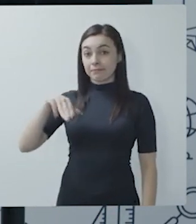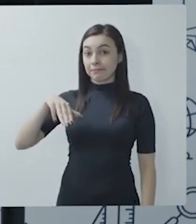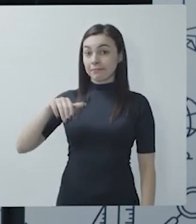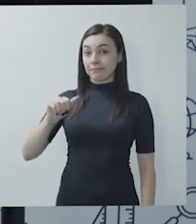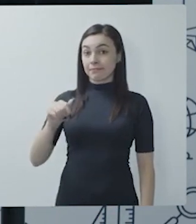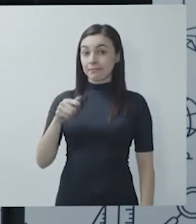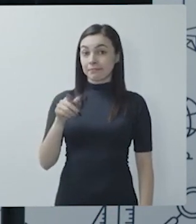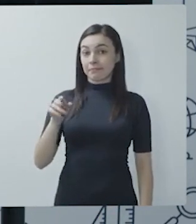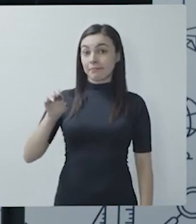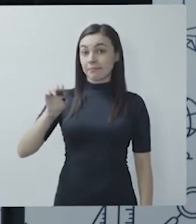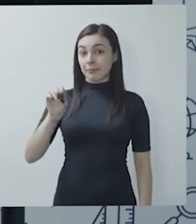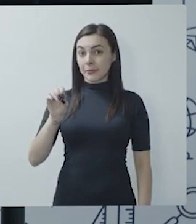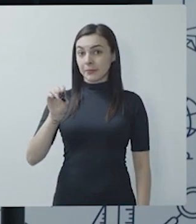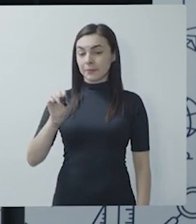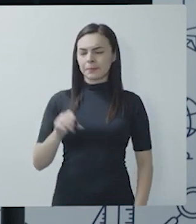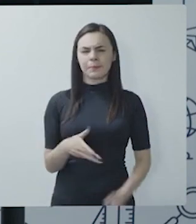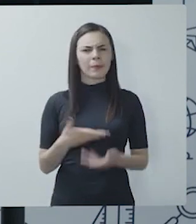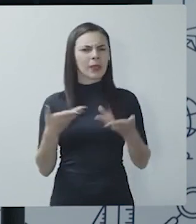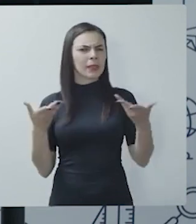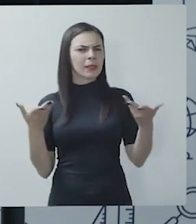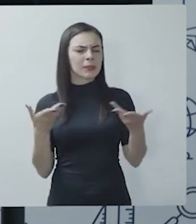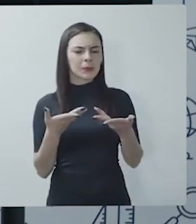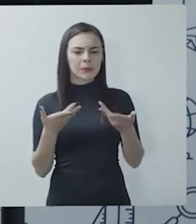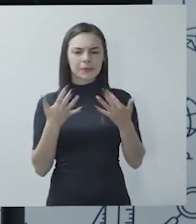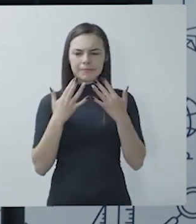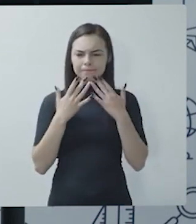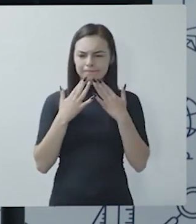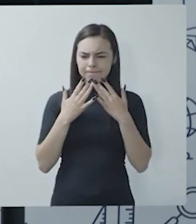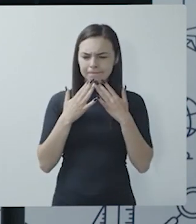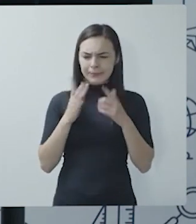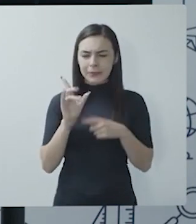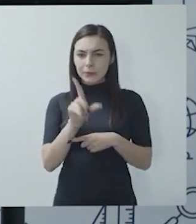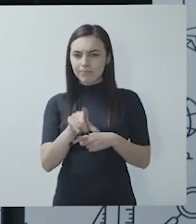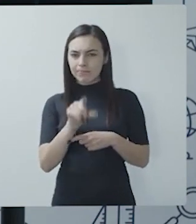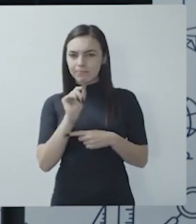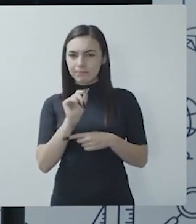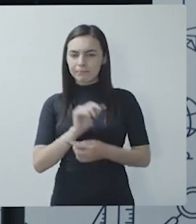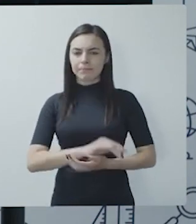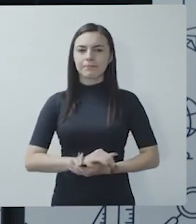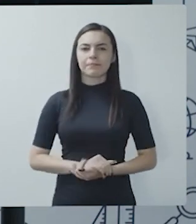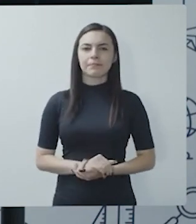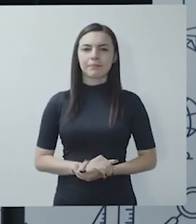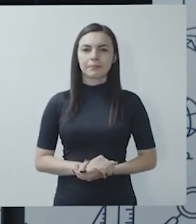Mamão. E agora eu vou pegar esta aqui.